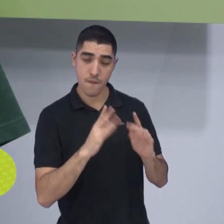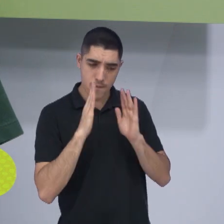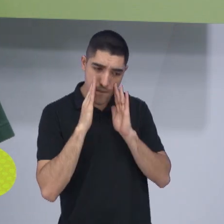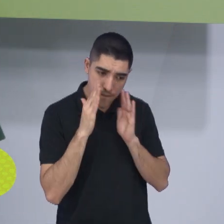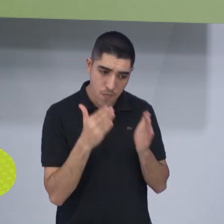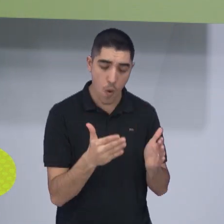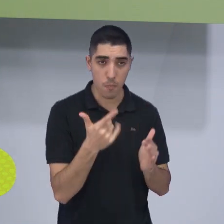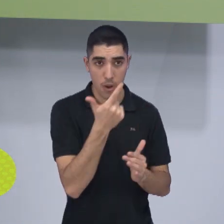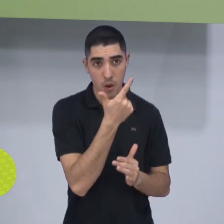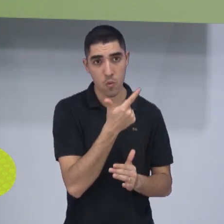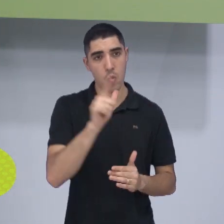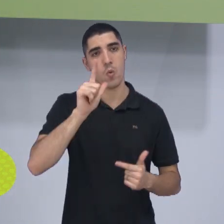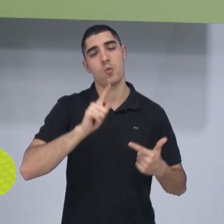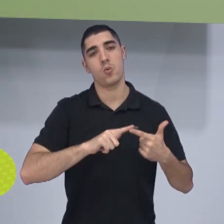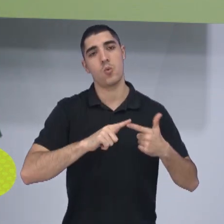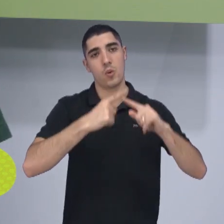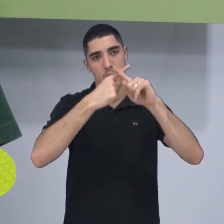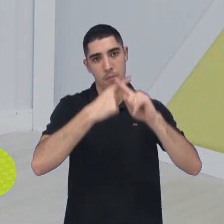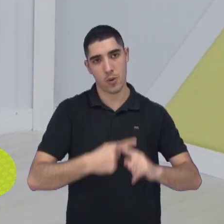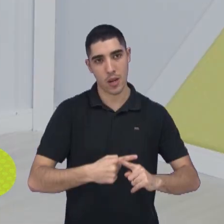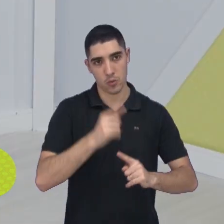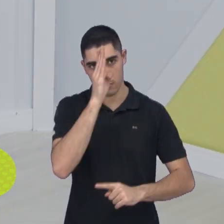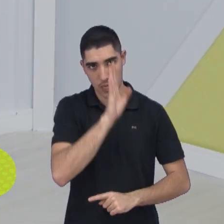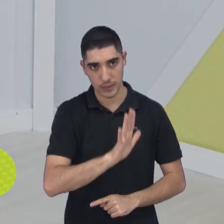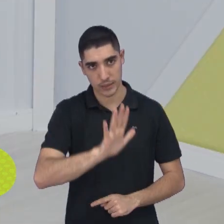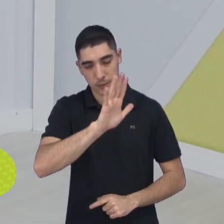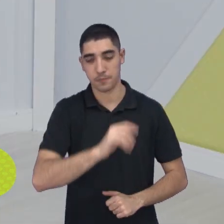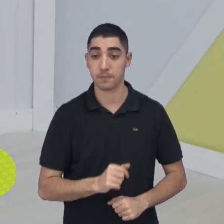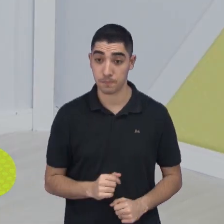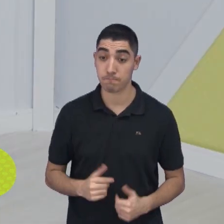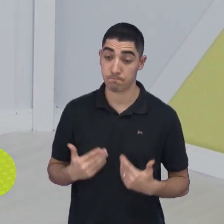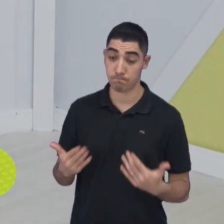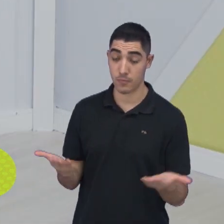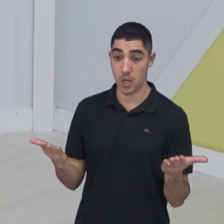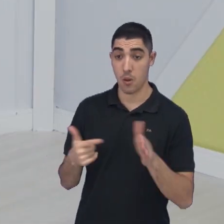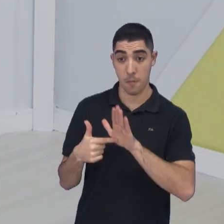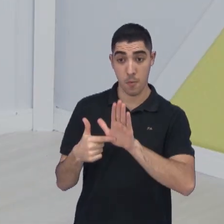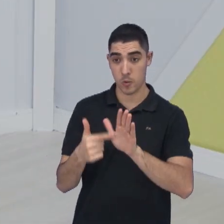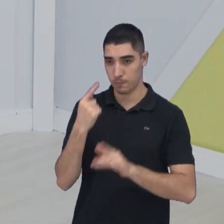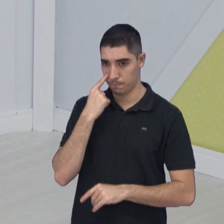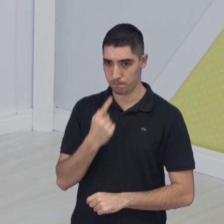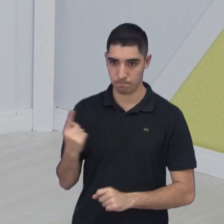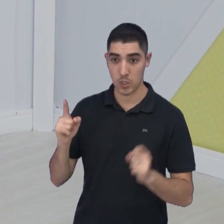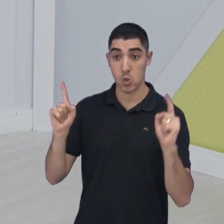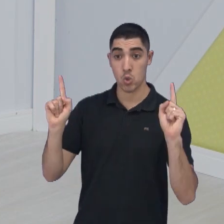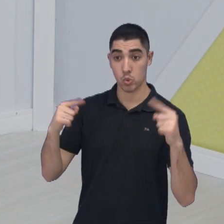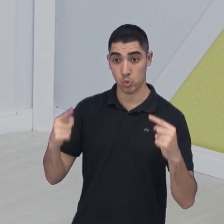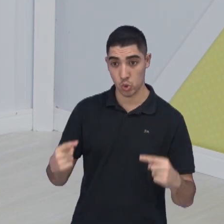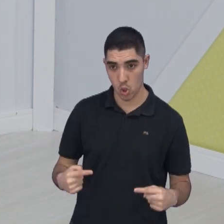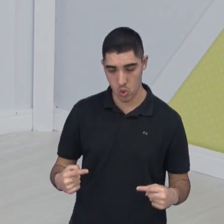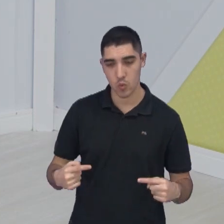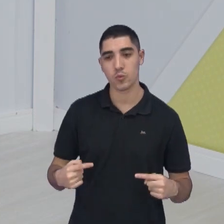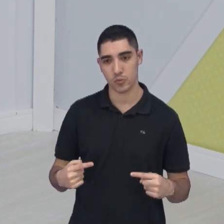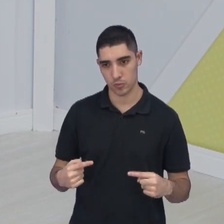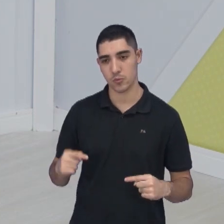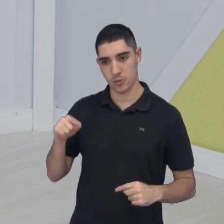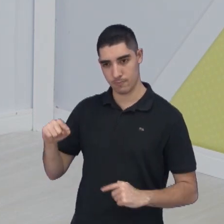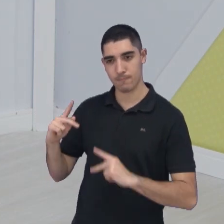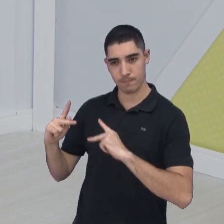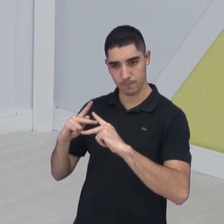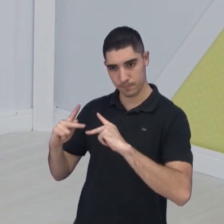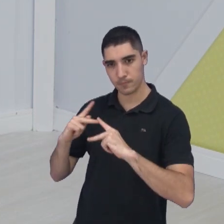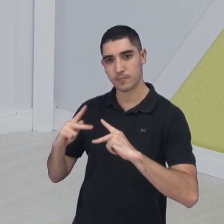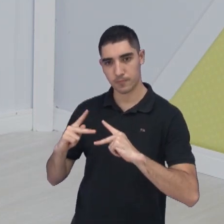que é a Superliga. Pois é. Matheus, coloca pra gente aqui o caminho do São José dentro do Campeonato Paulista, pelo menos